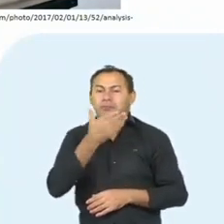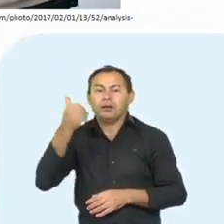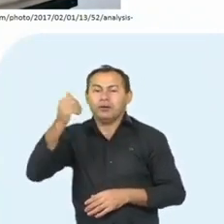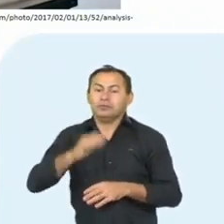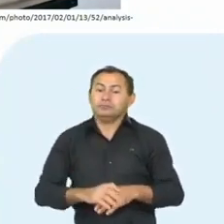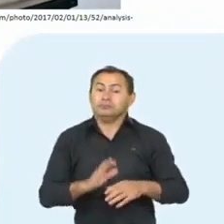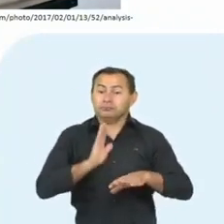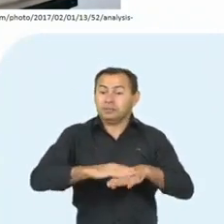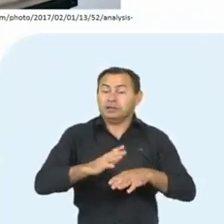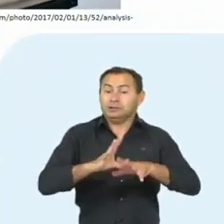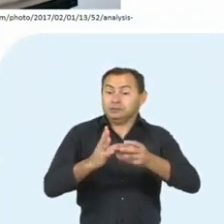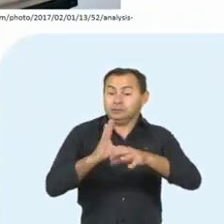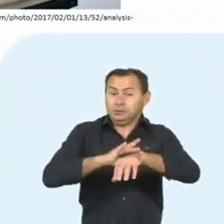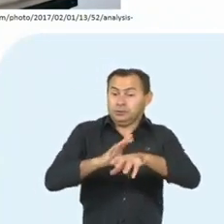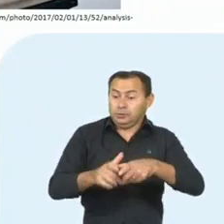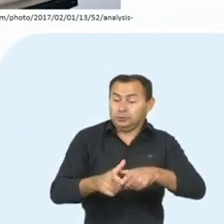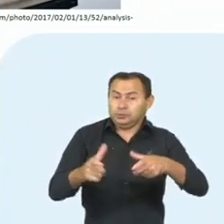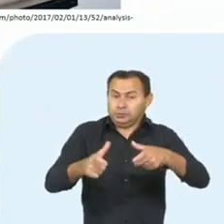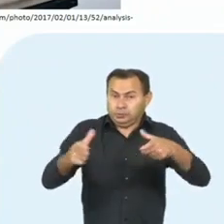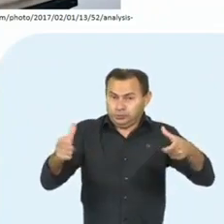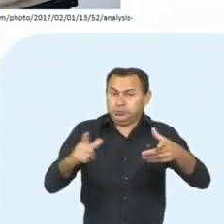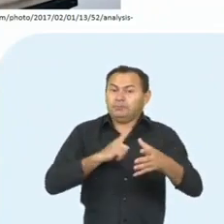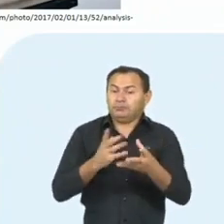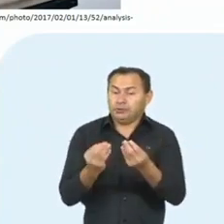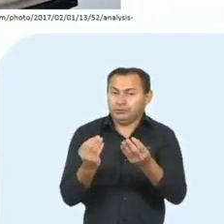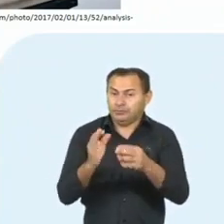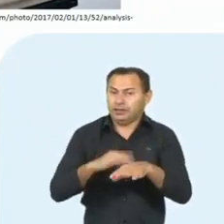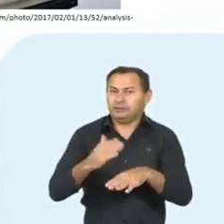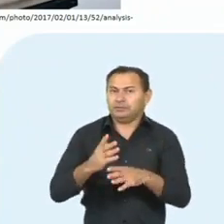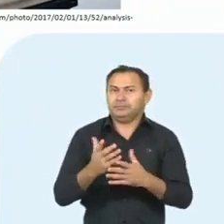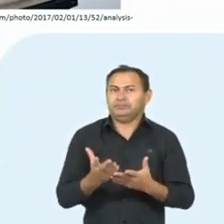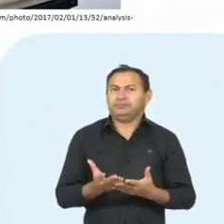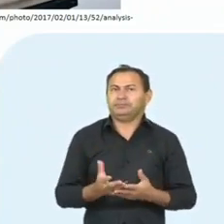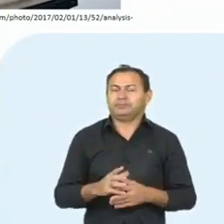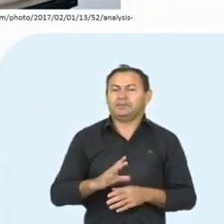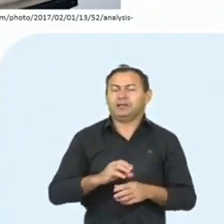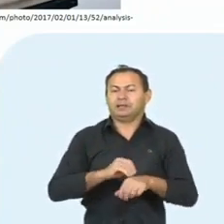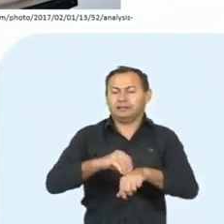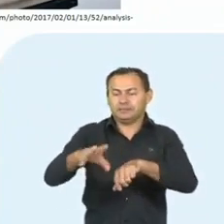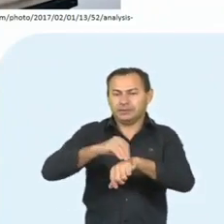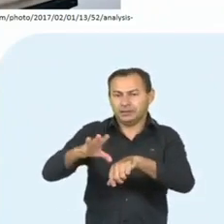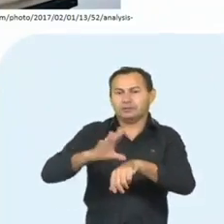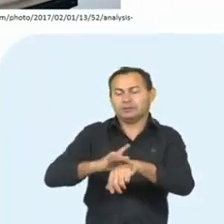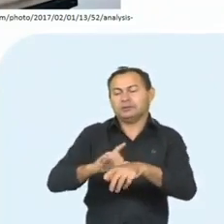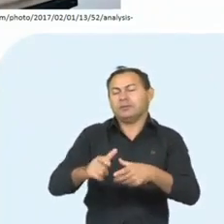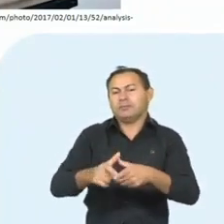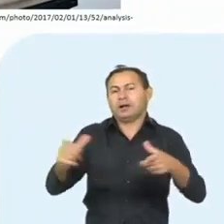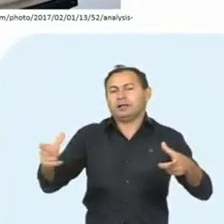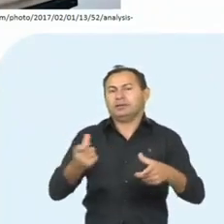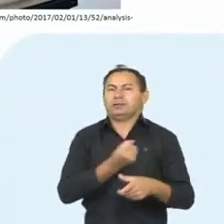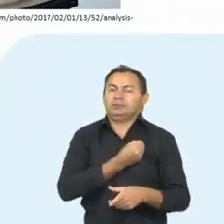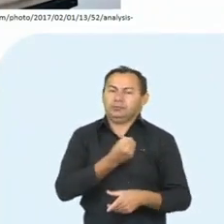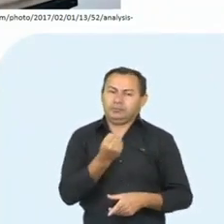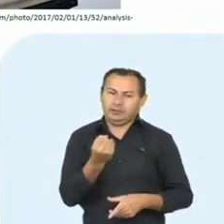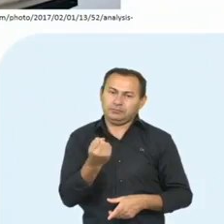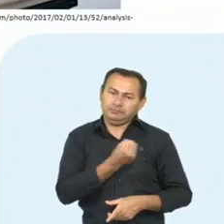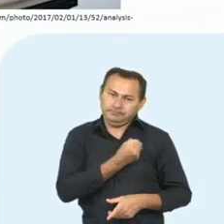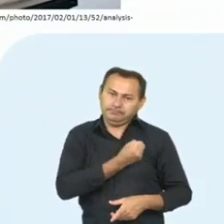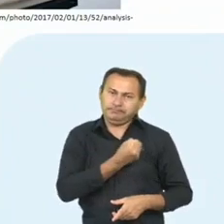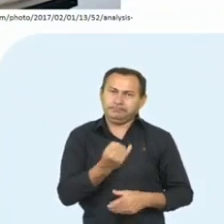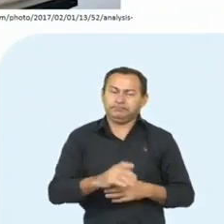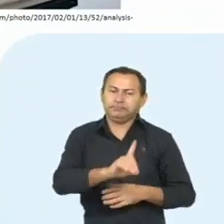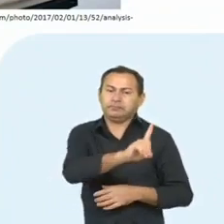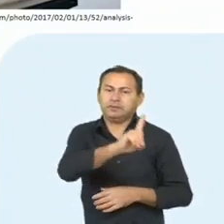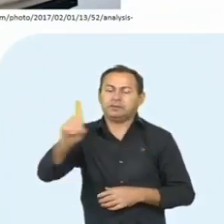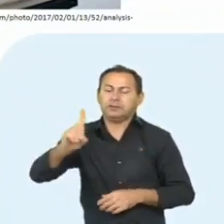Quanto mais casos eu tiver, quanto maior essa transmissão, maior essa prevalência. A duração